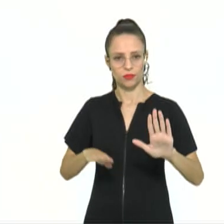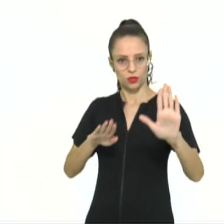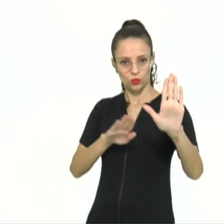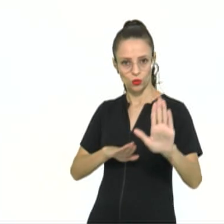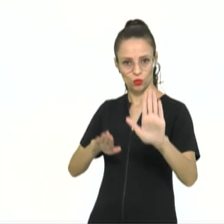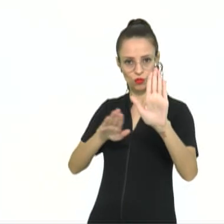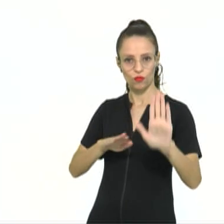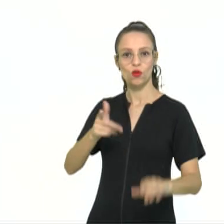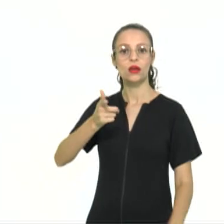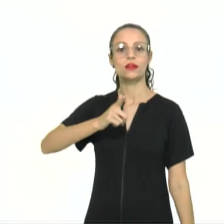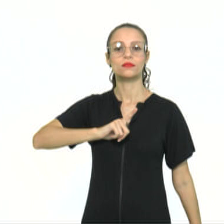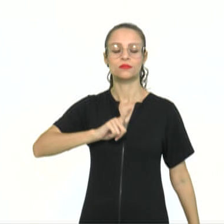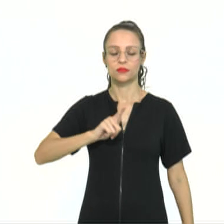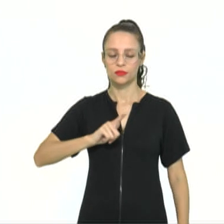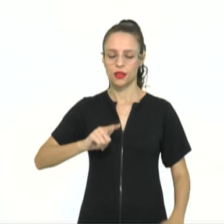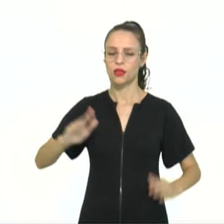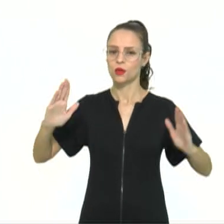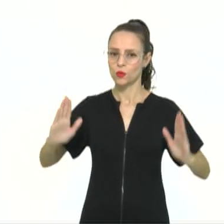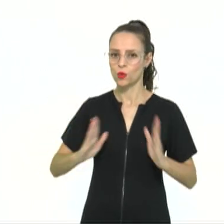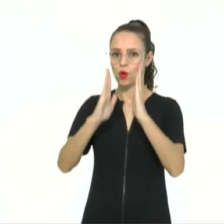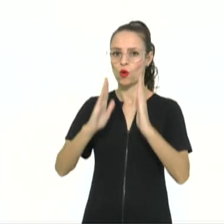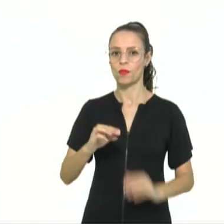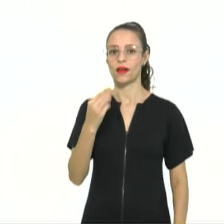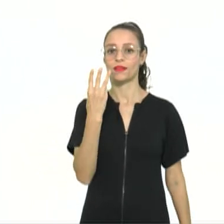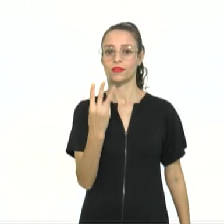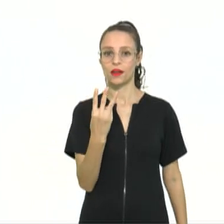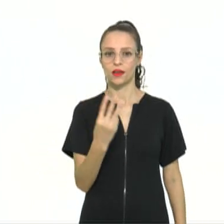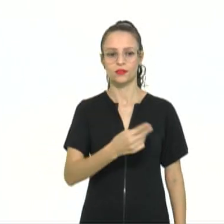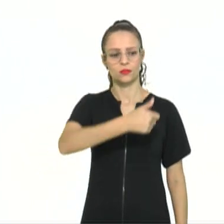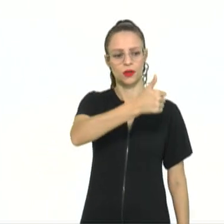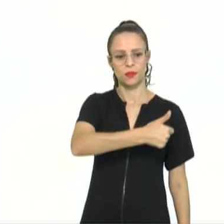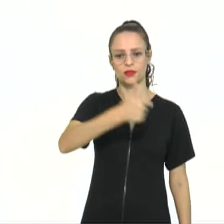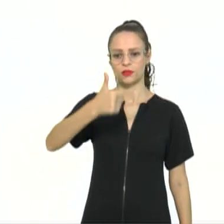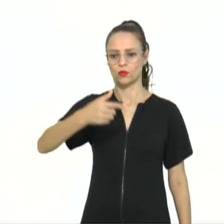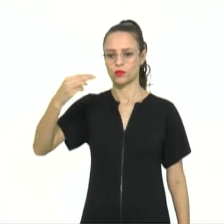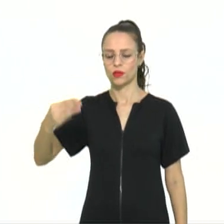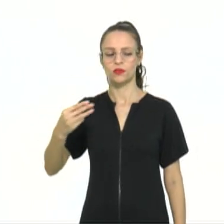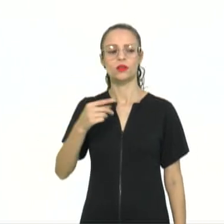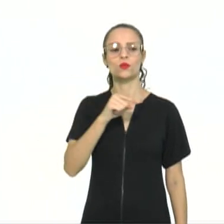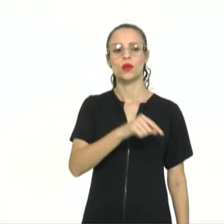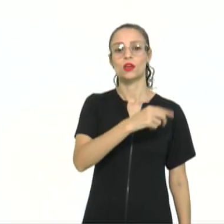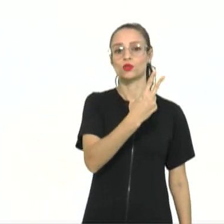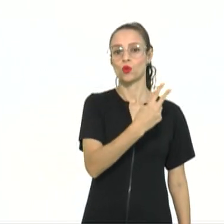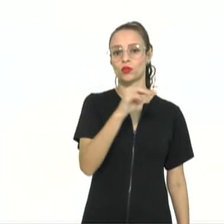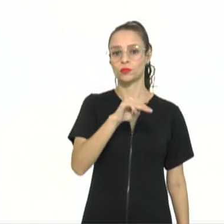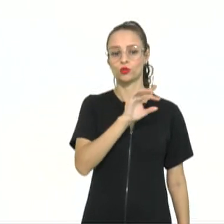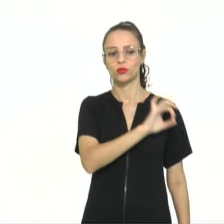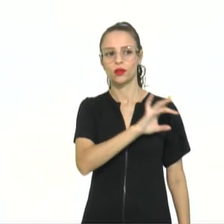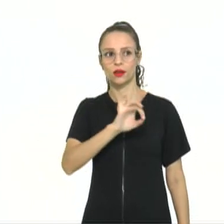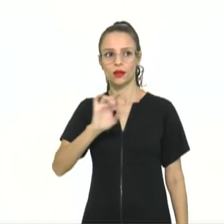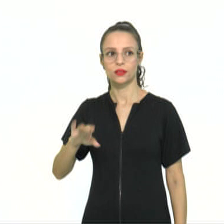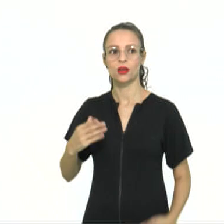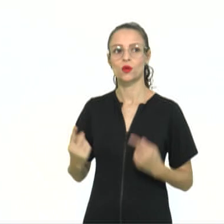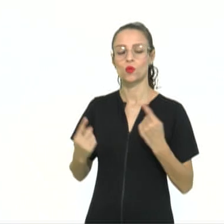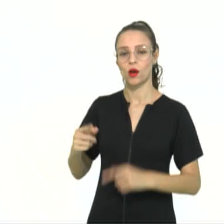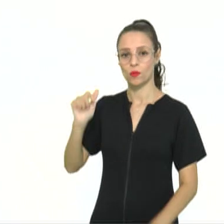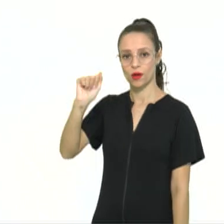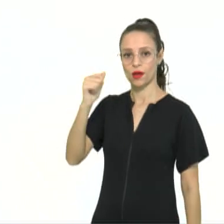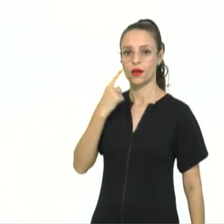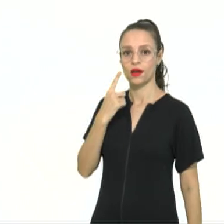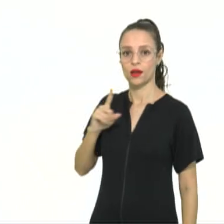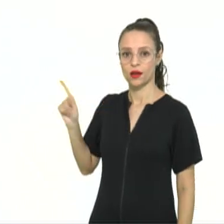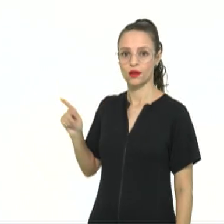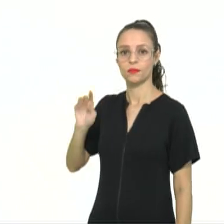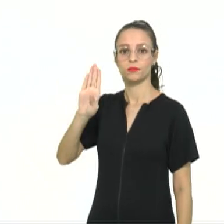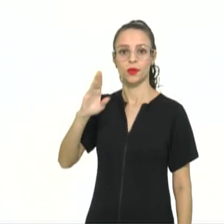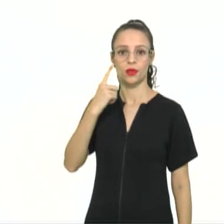Fu possui combate com duração de 3 rounds de 2 minutos cada? Letra A, Sua Jiao.